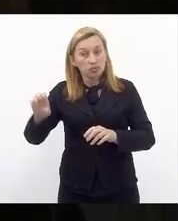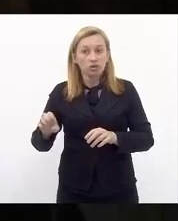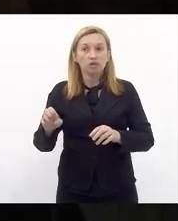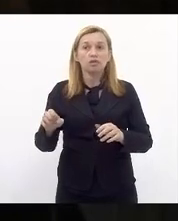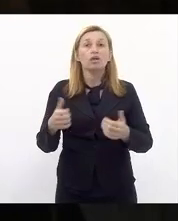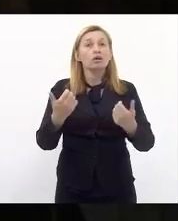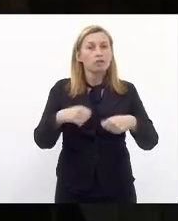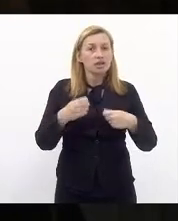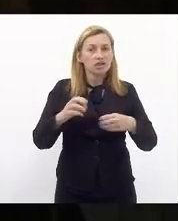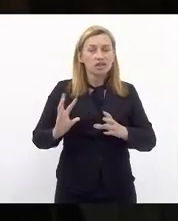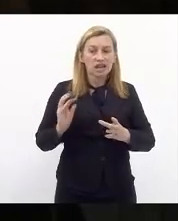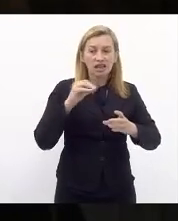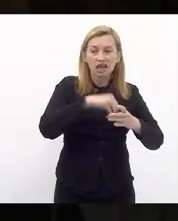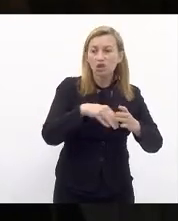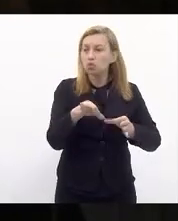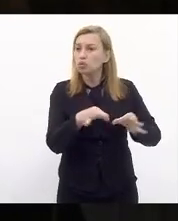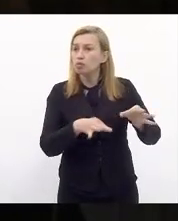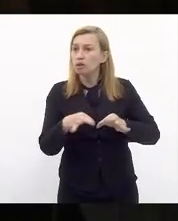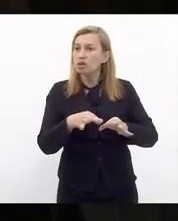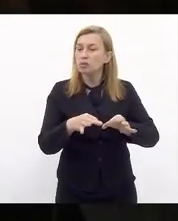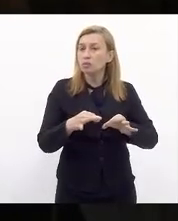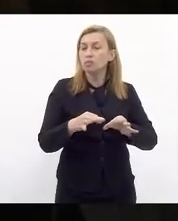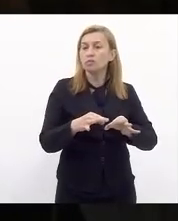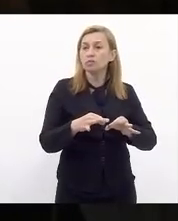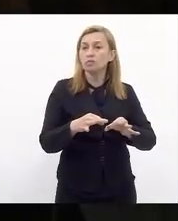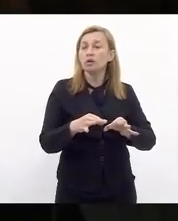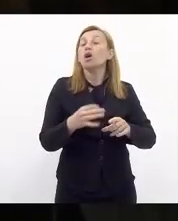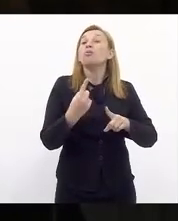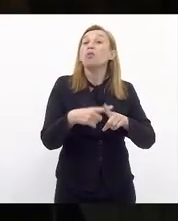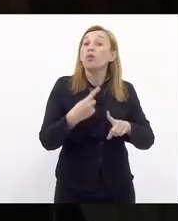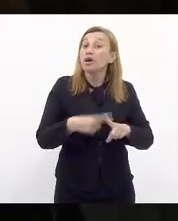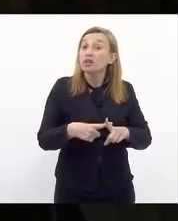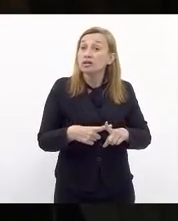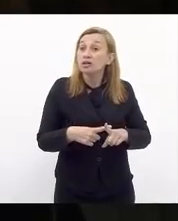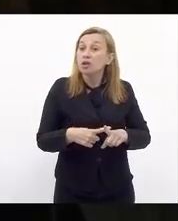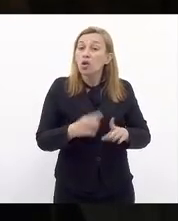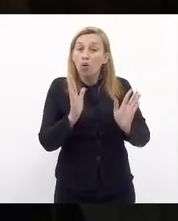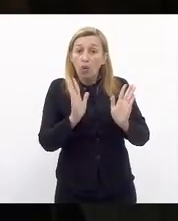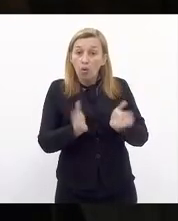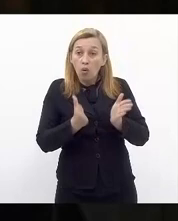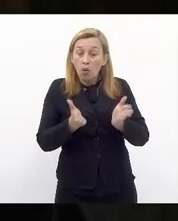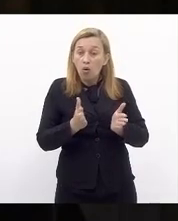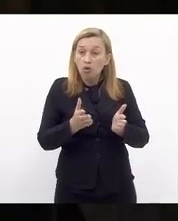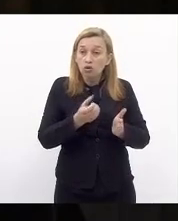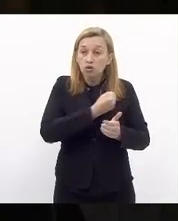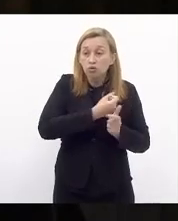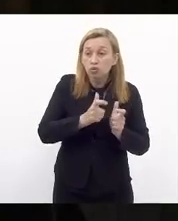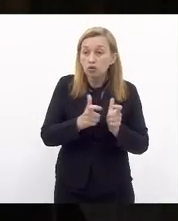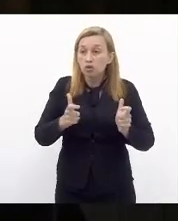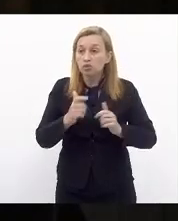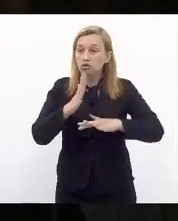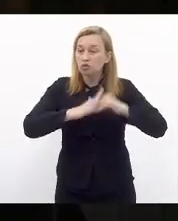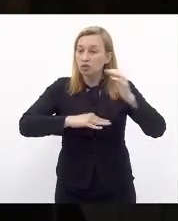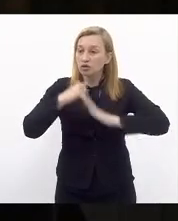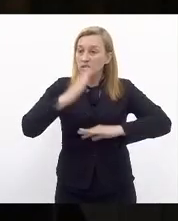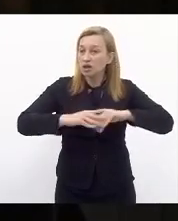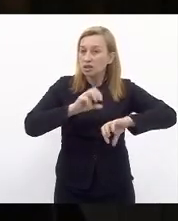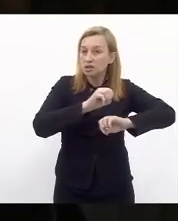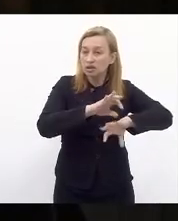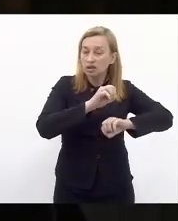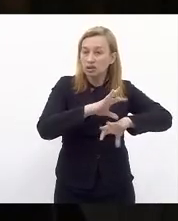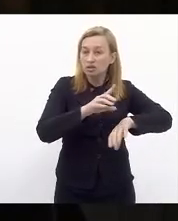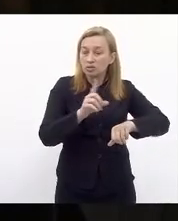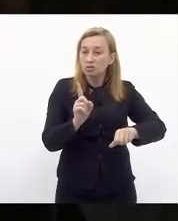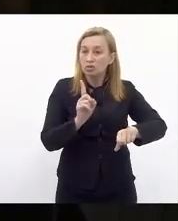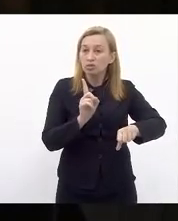tem que estar excepcionalizado no plano tem que estar previsto por quê Porque hoje uma parcela de profissionais da educação estão com seus planos